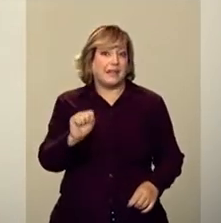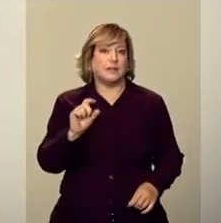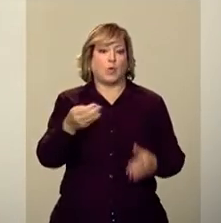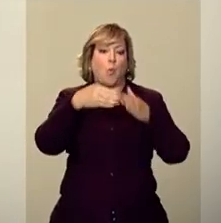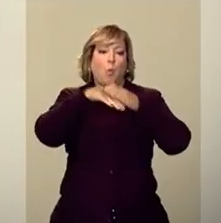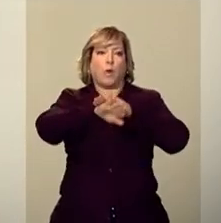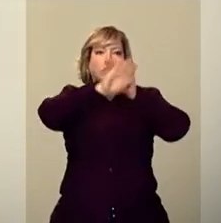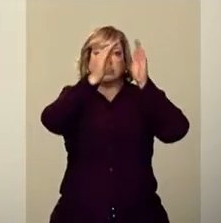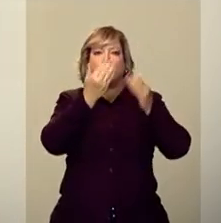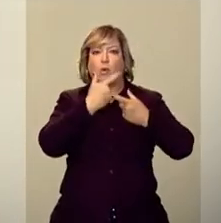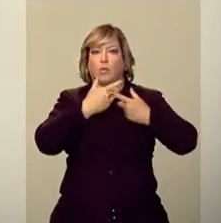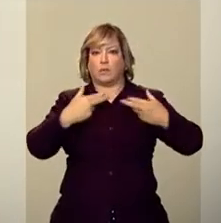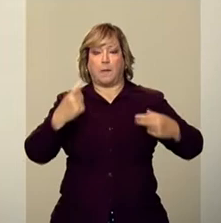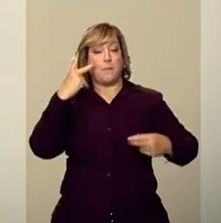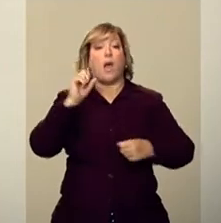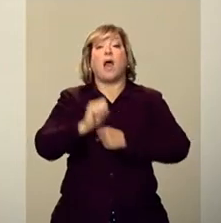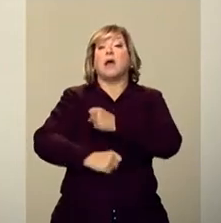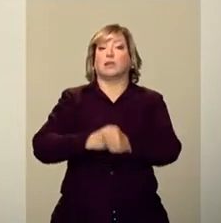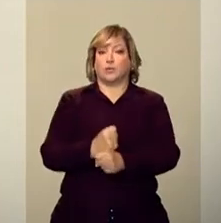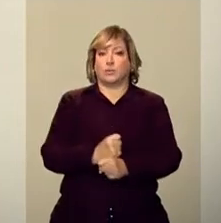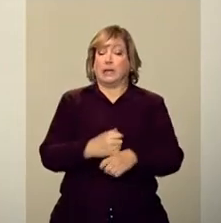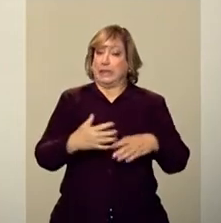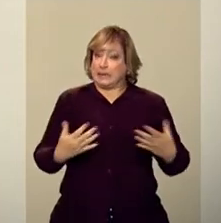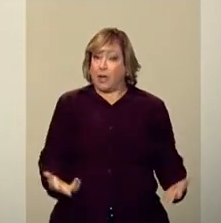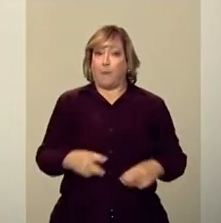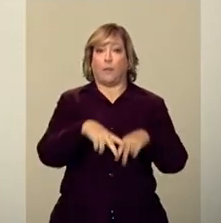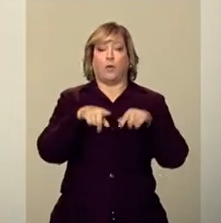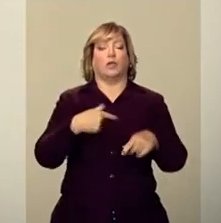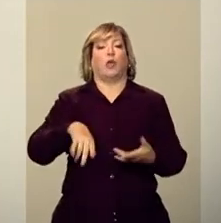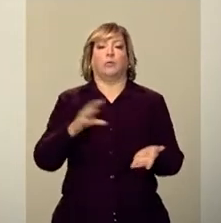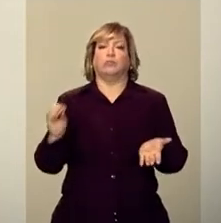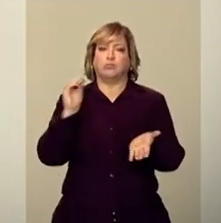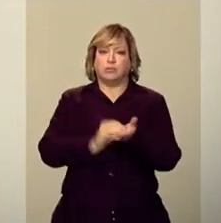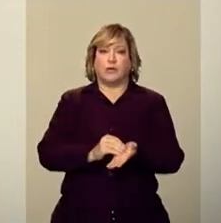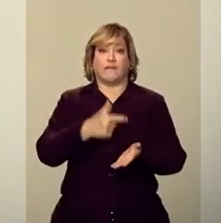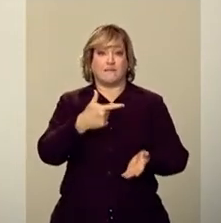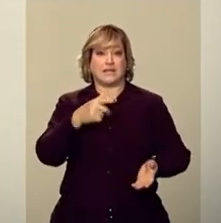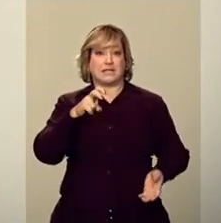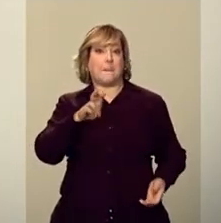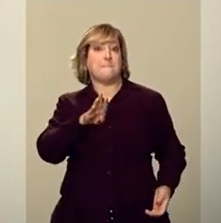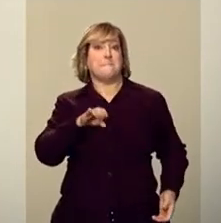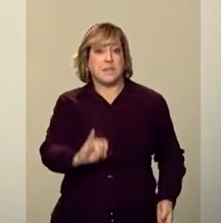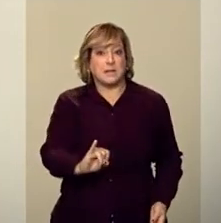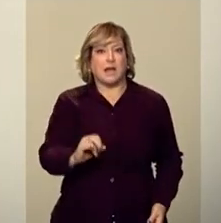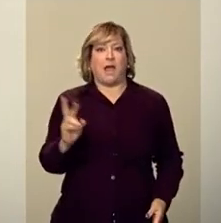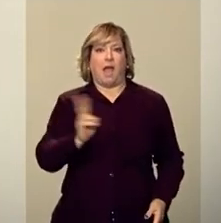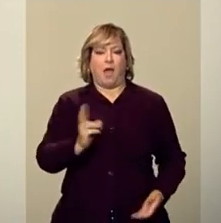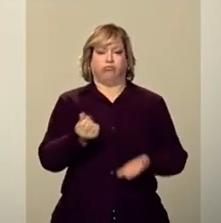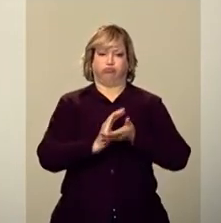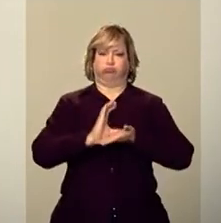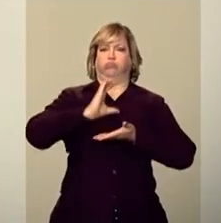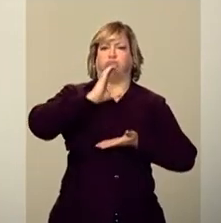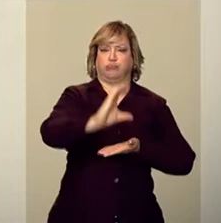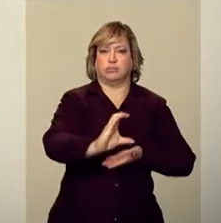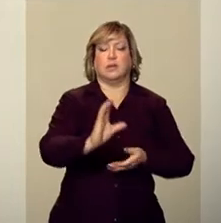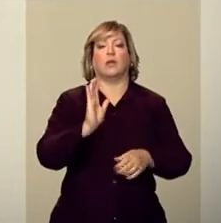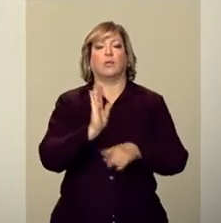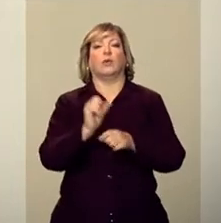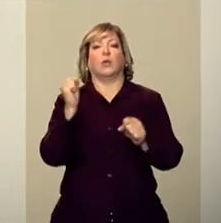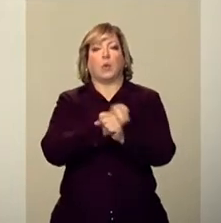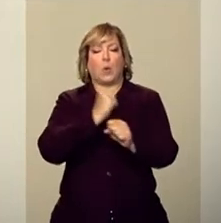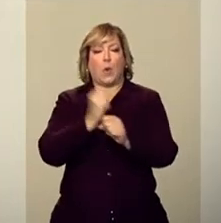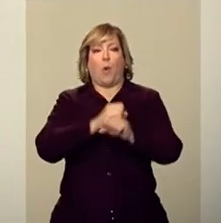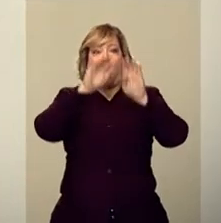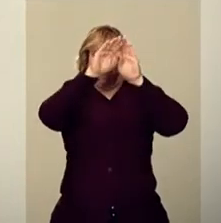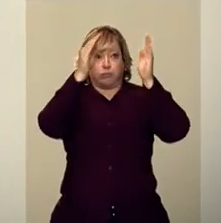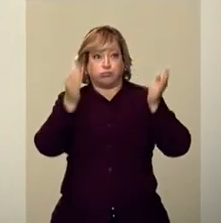armazenagem e por isso nós colocamos 25 bilhões de reais em crédito para financiar a